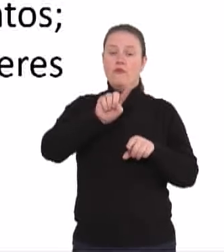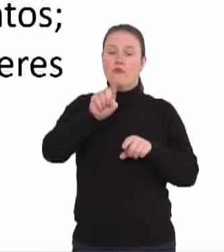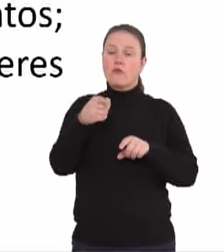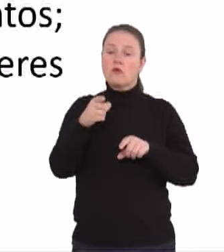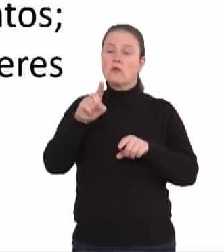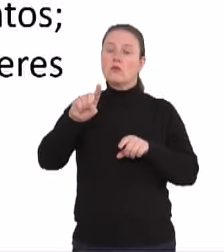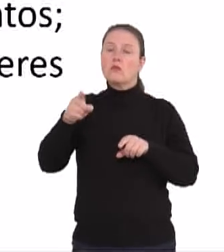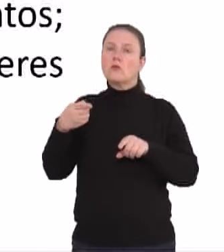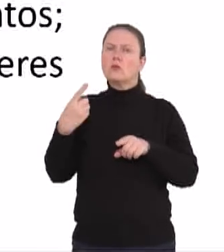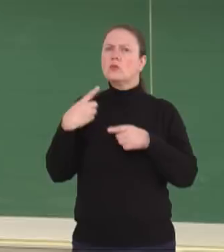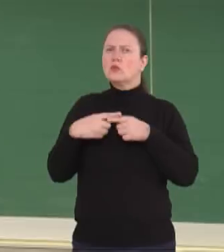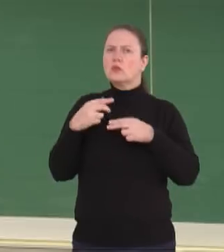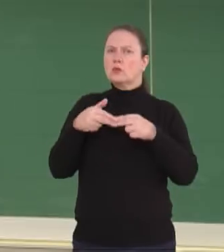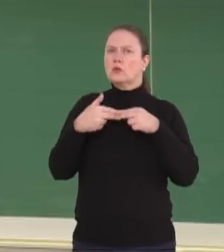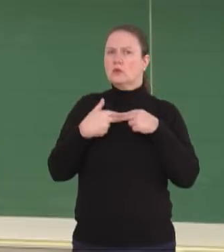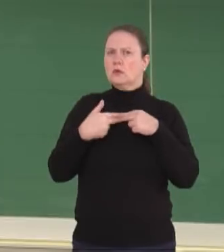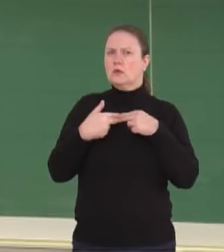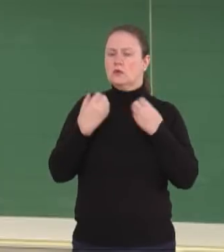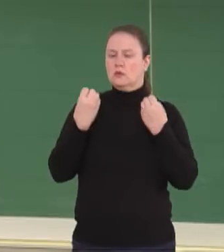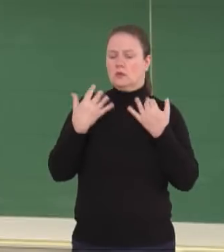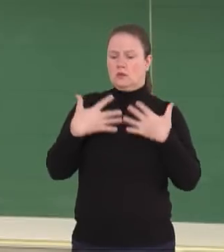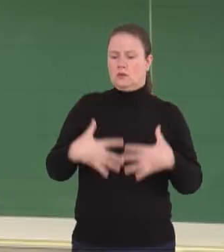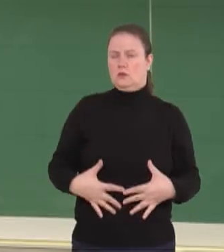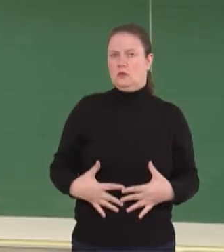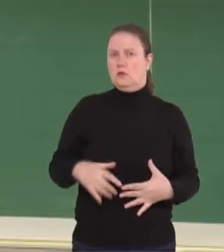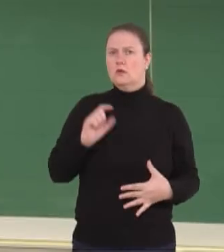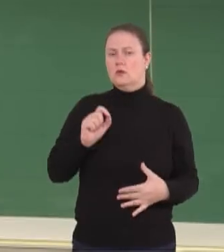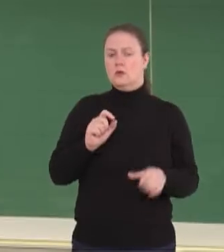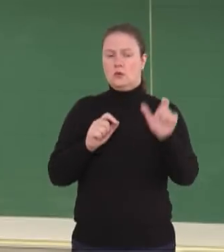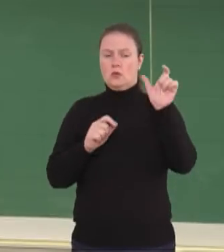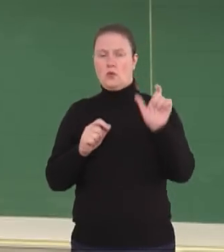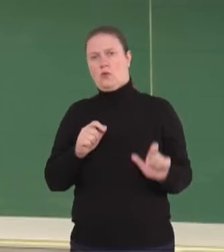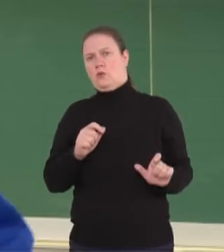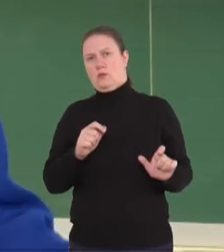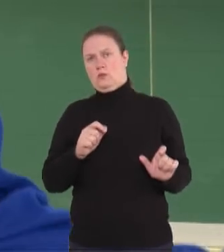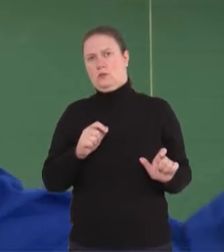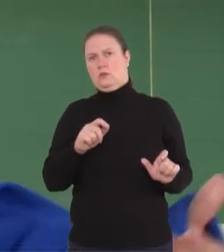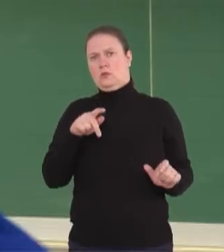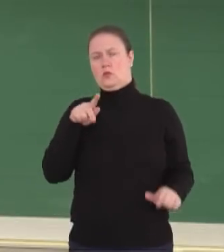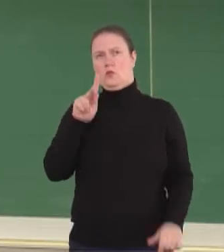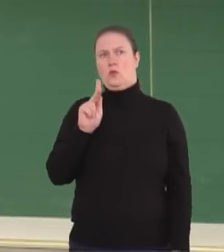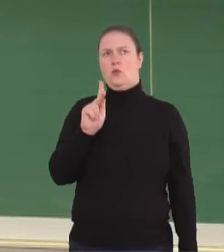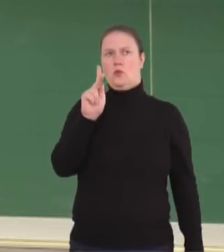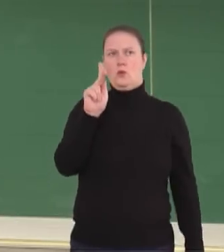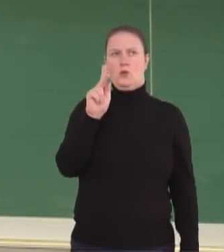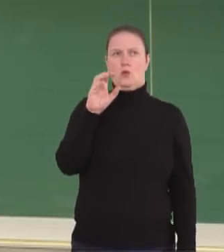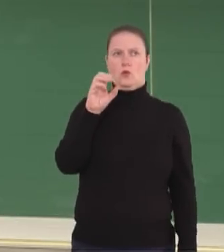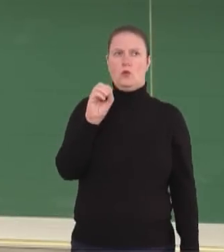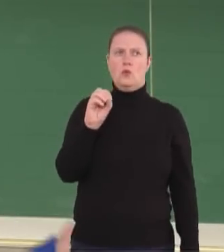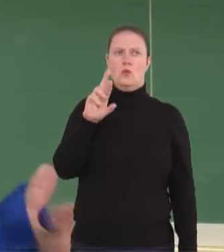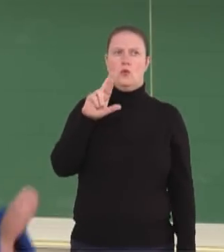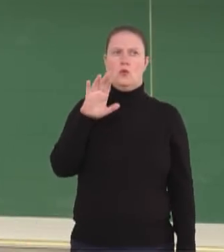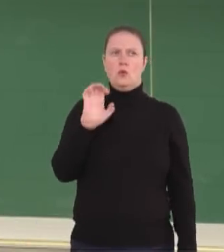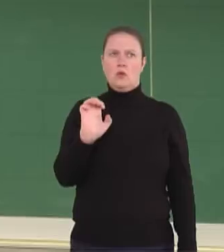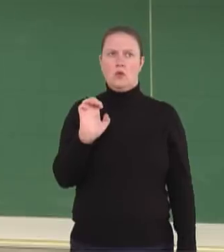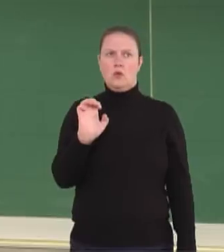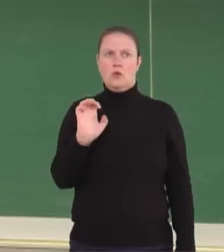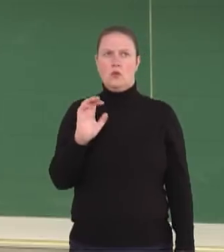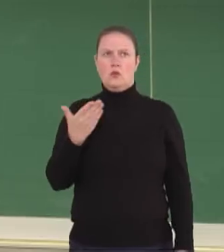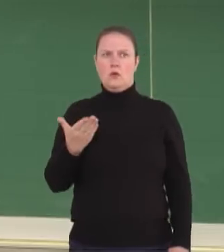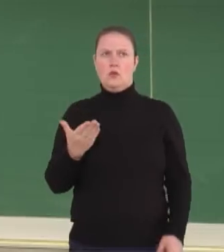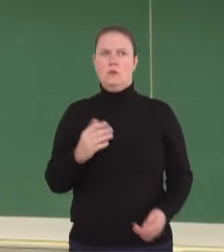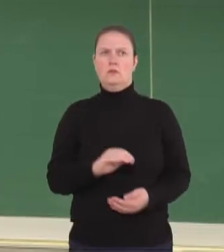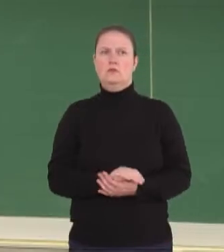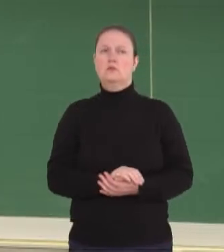para explicar quem era core, certo? Então, se eu quero explicar qual era a função, né, no caso aqui da